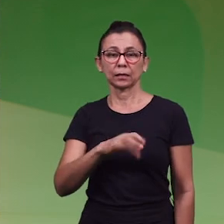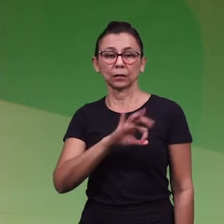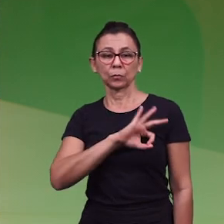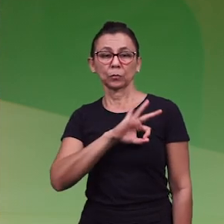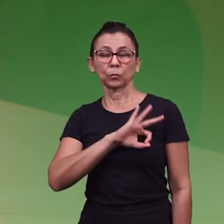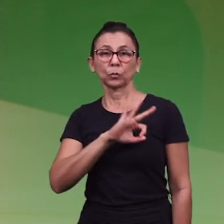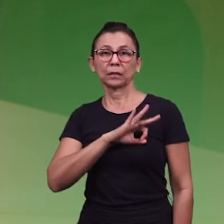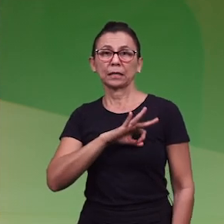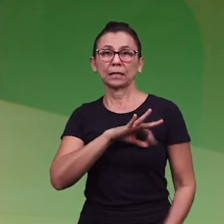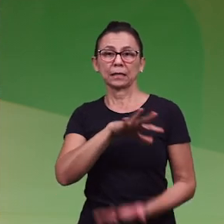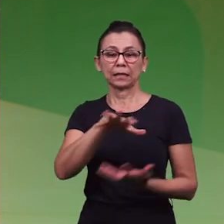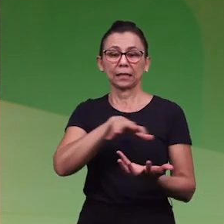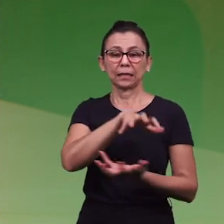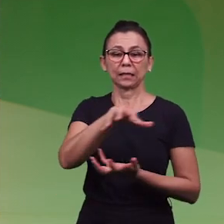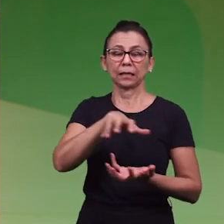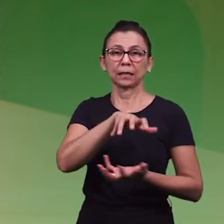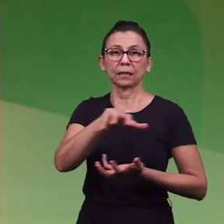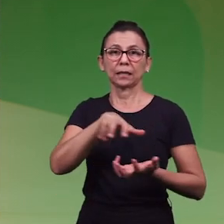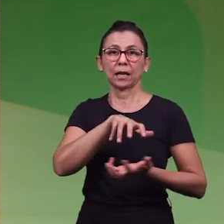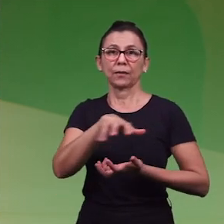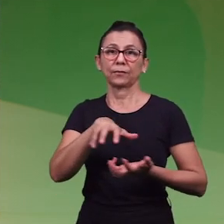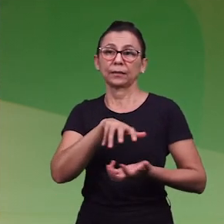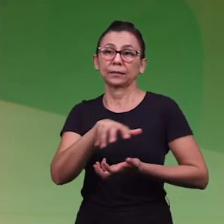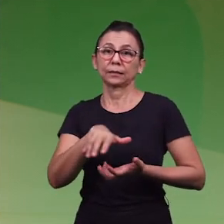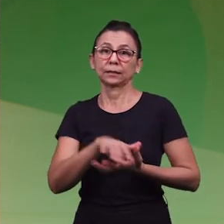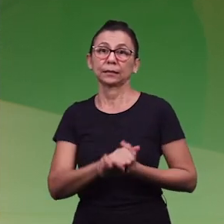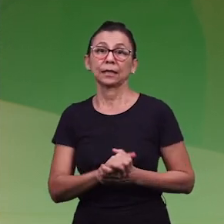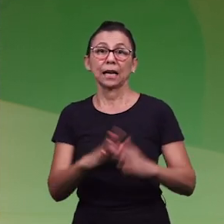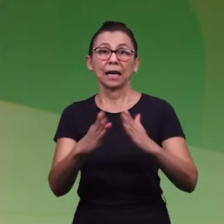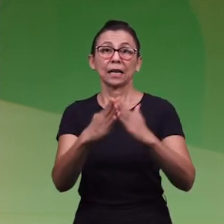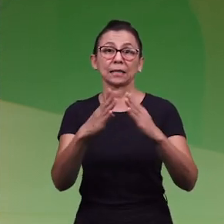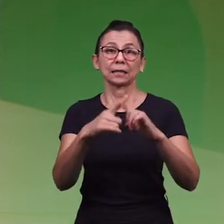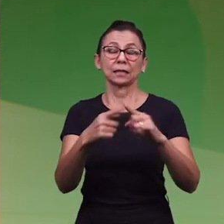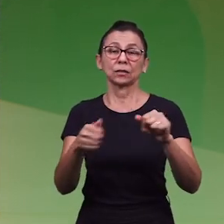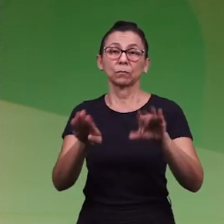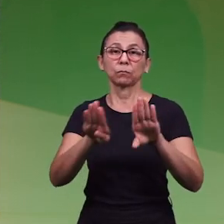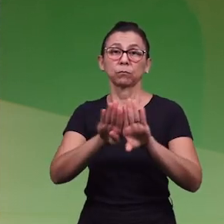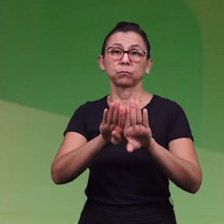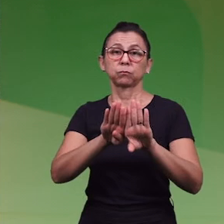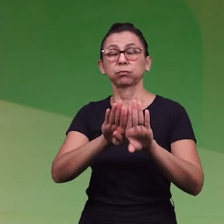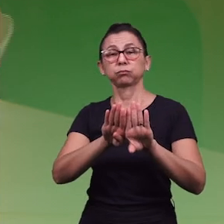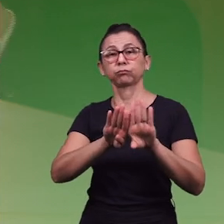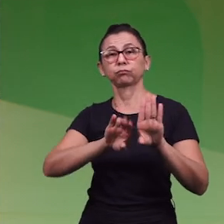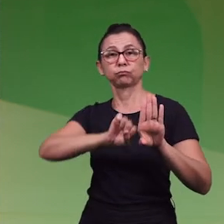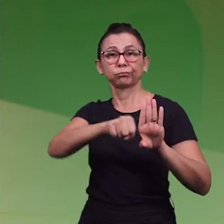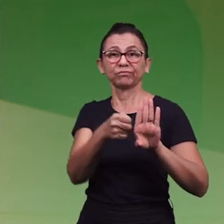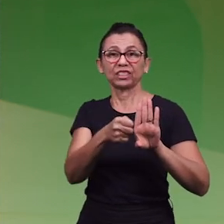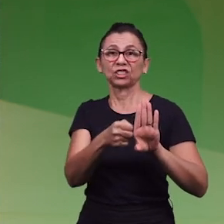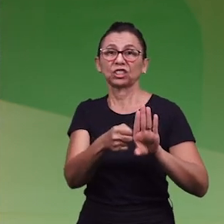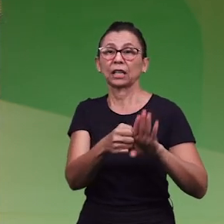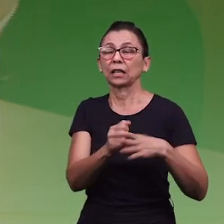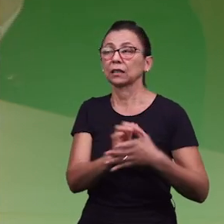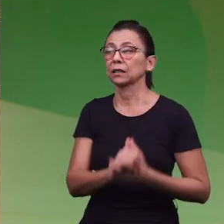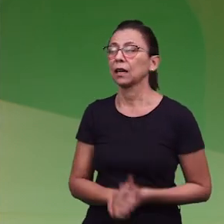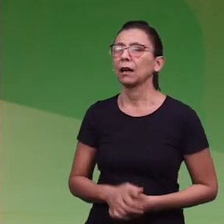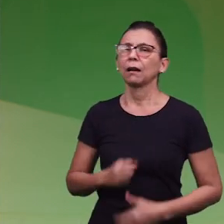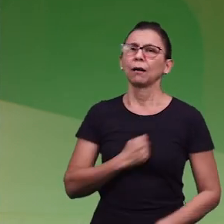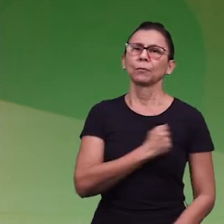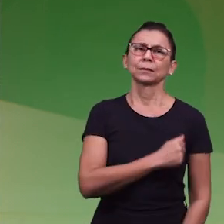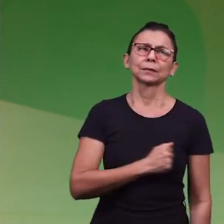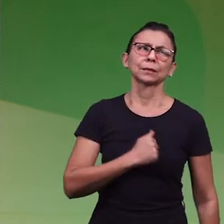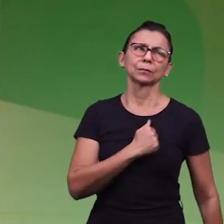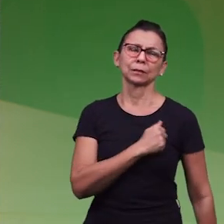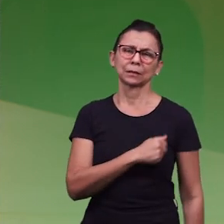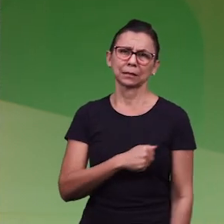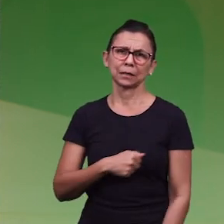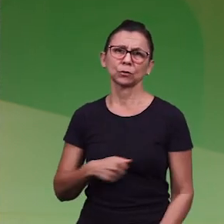puderam funcionar durante um pequeno período. Os irmãos sentiram falta. Quando eles voltaram, que se encontraram um com o outro, foi a maior alegria